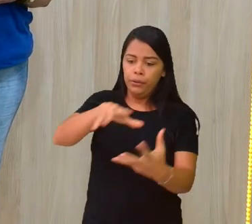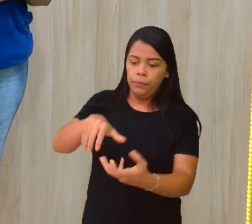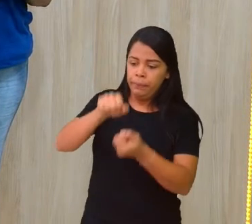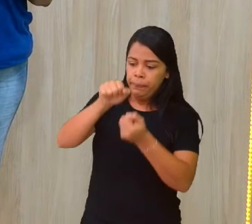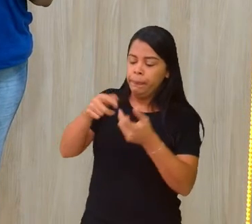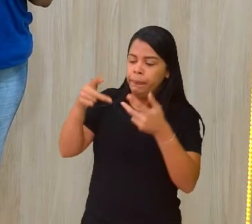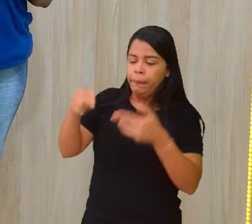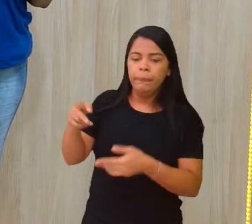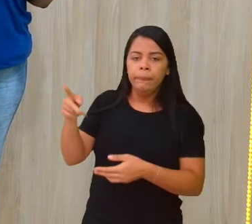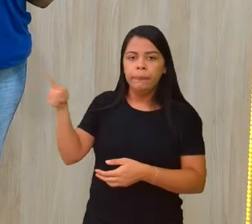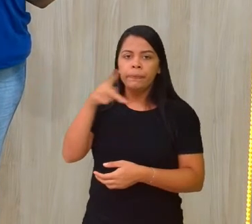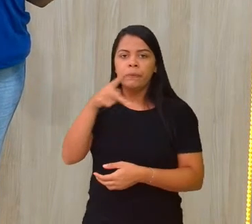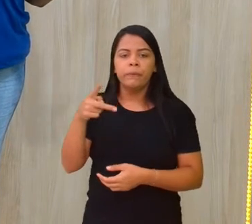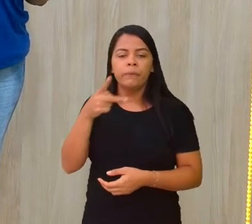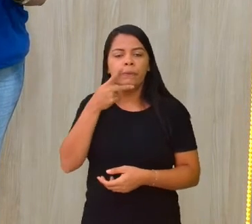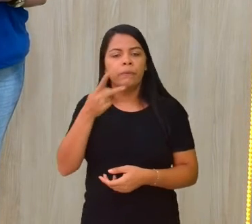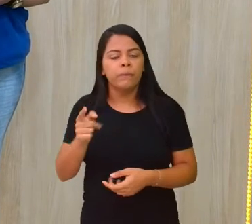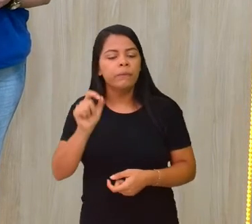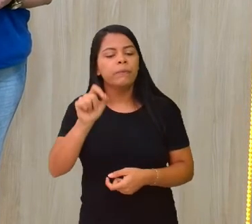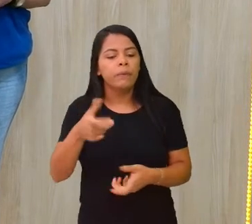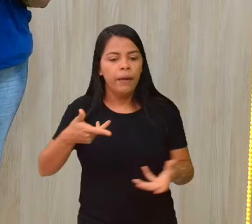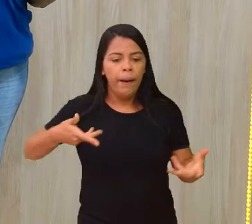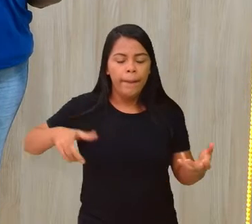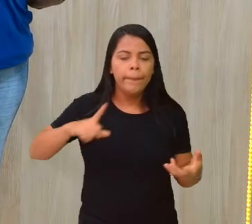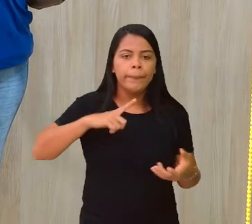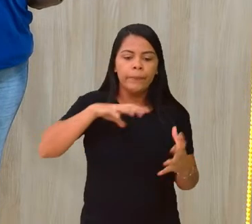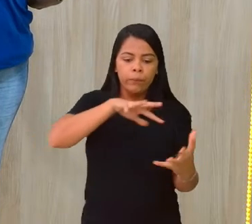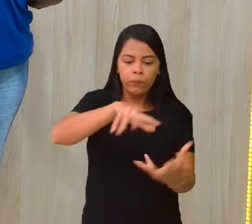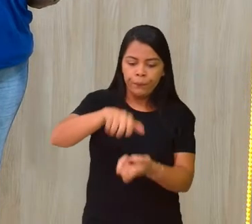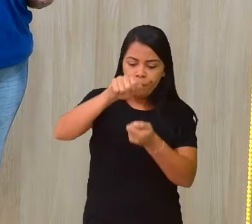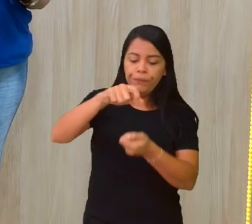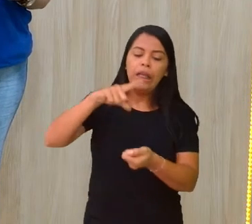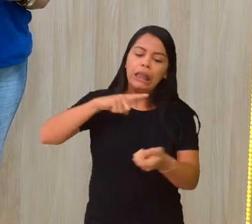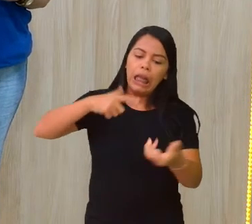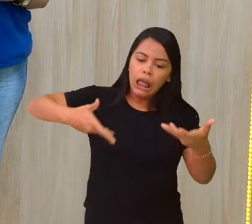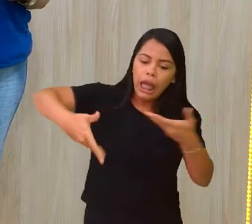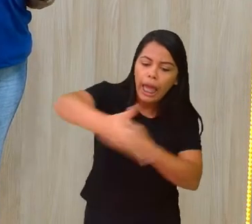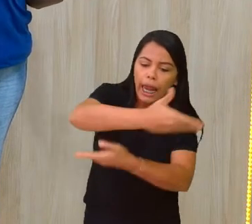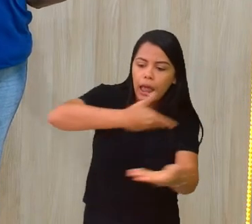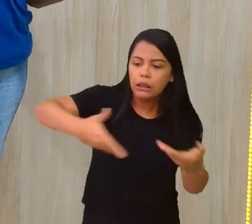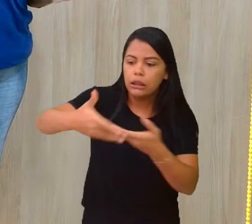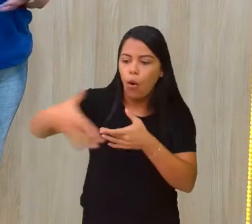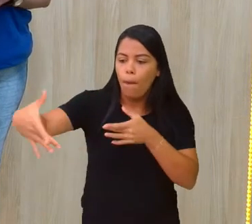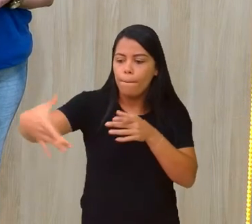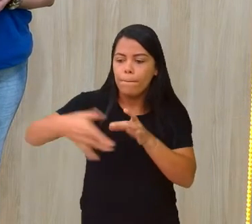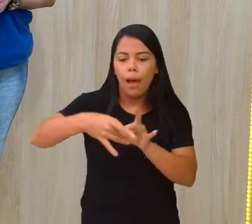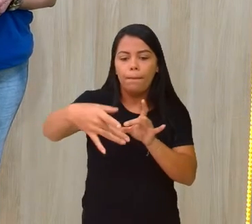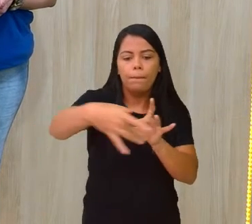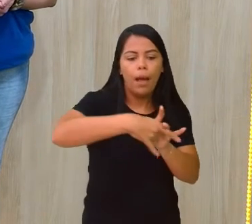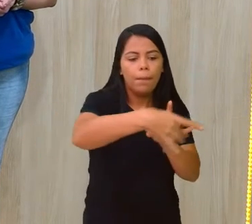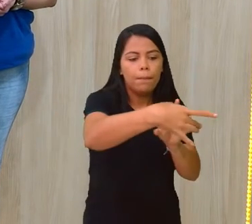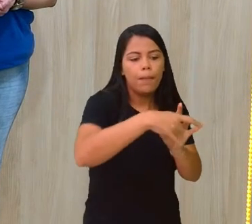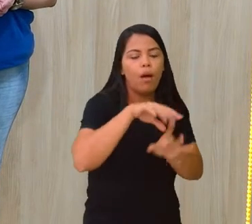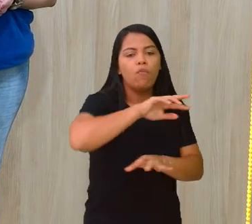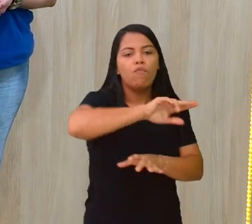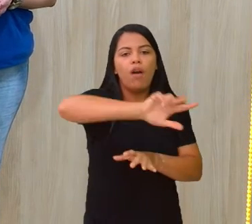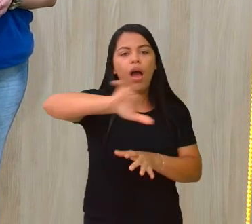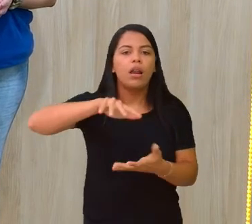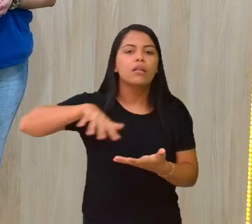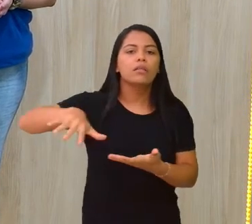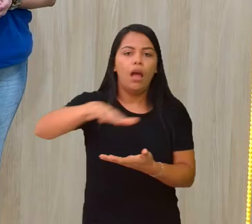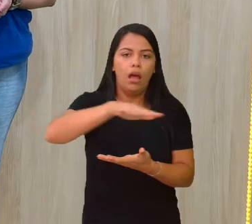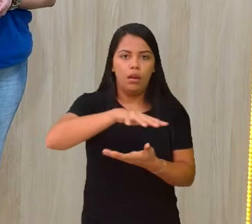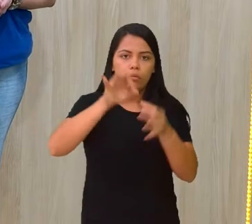disciplina, né, que dialoga com todas as outras, né? Não, acho que não tem nenhuma que não consiga dialogar com